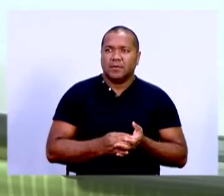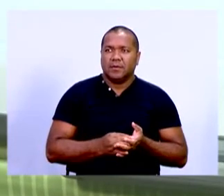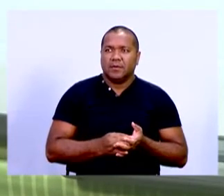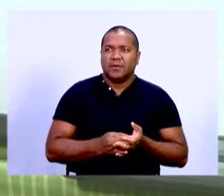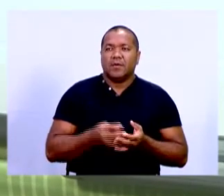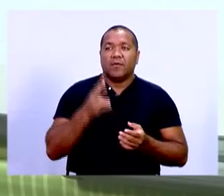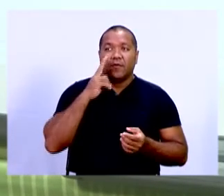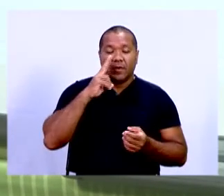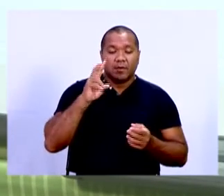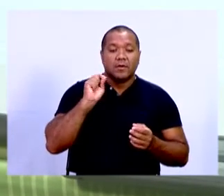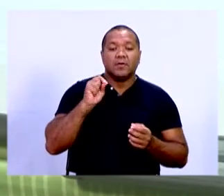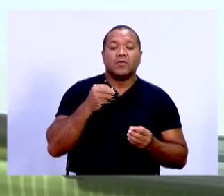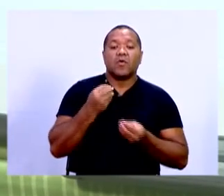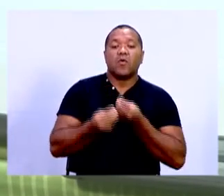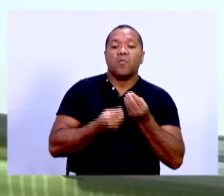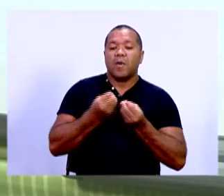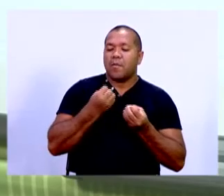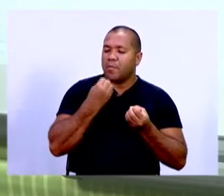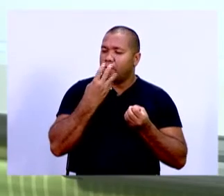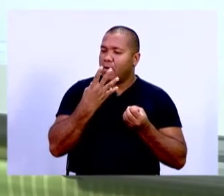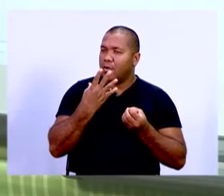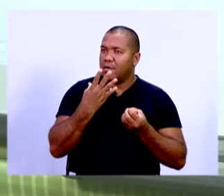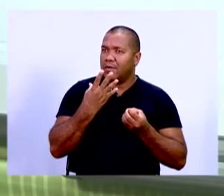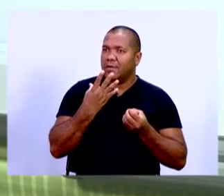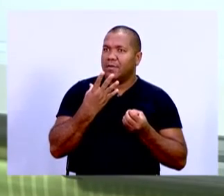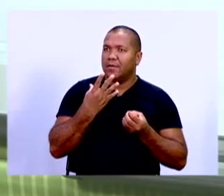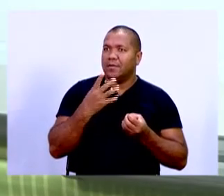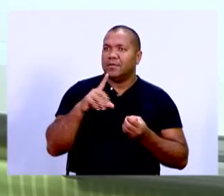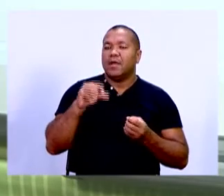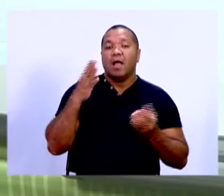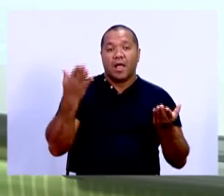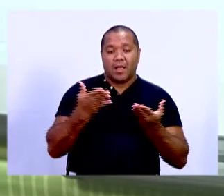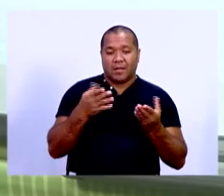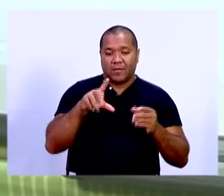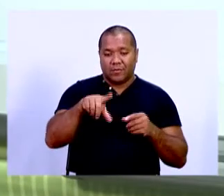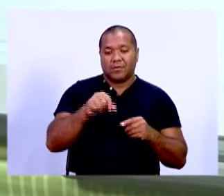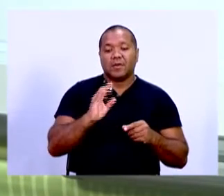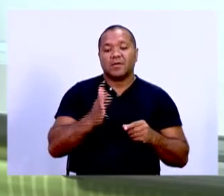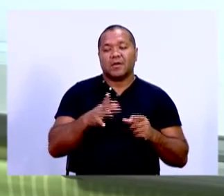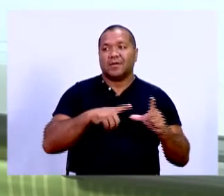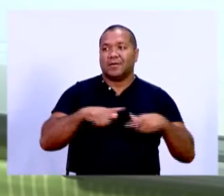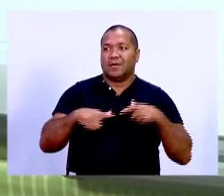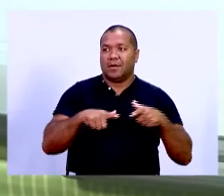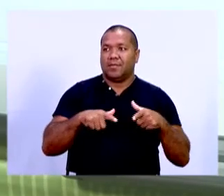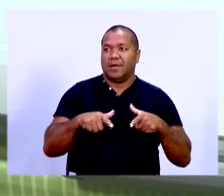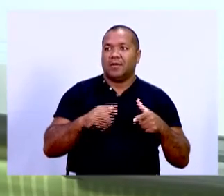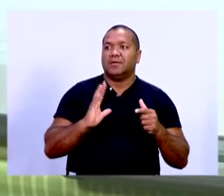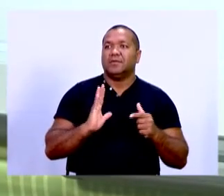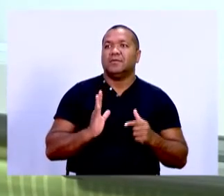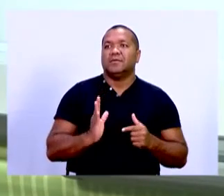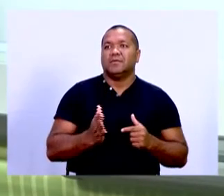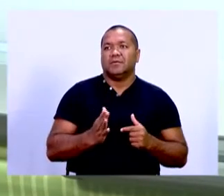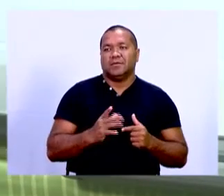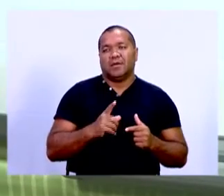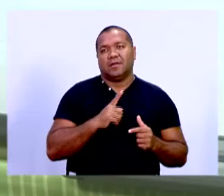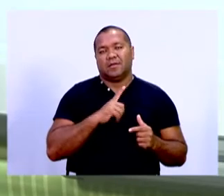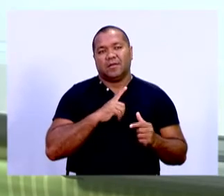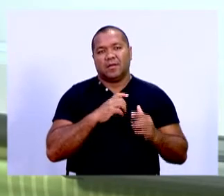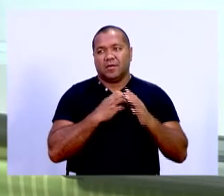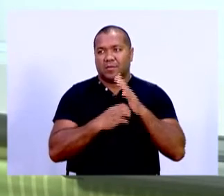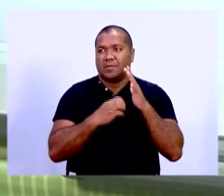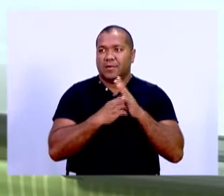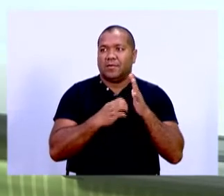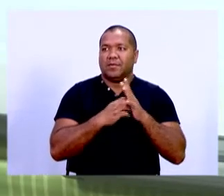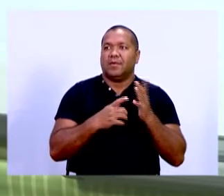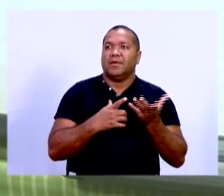isso como uma boa opção. Até você que já trabalha em algum lugar, já possui ou já tem uma empresa